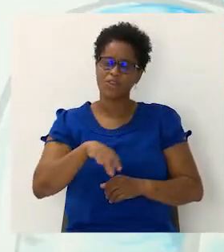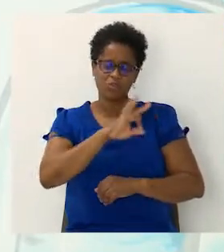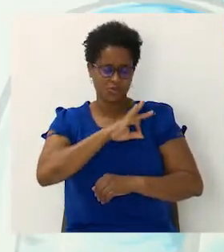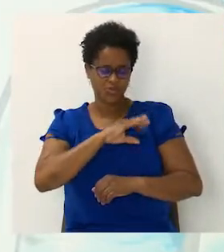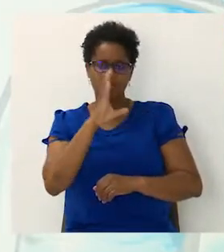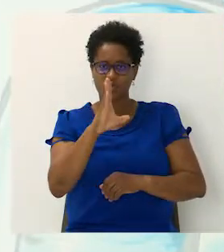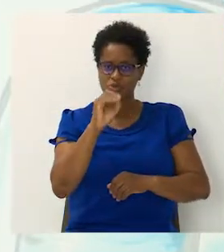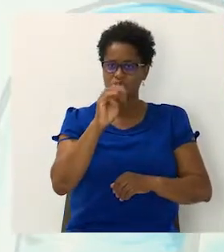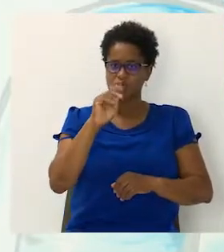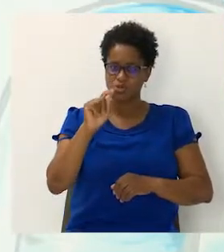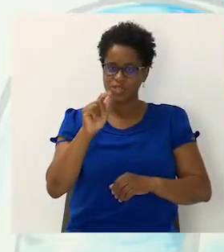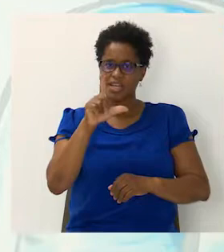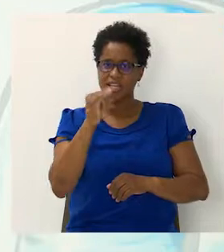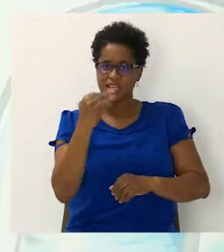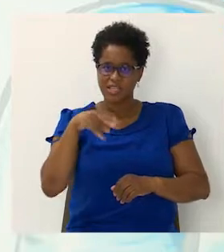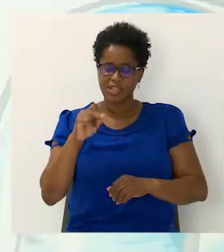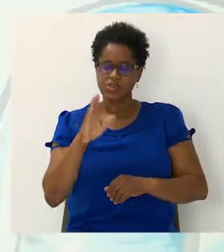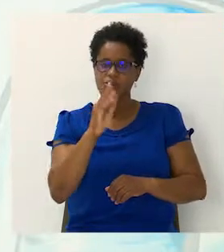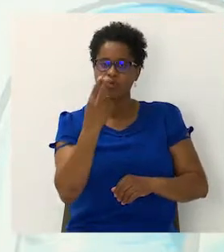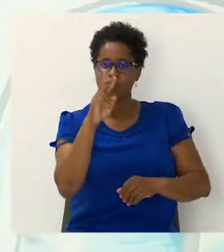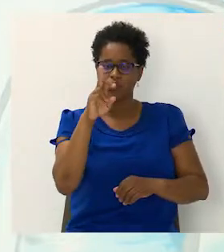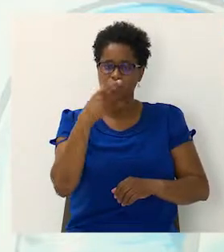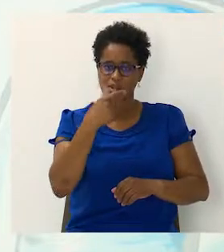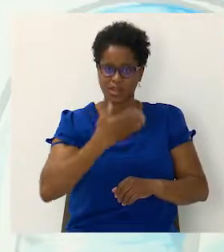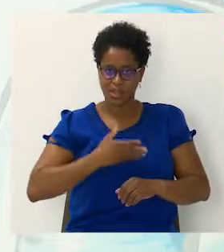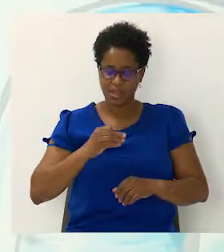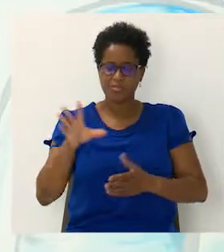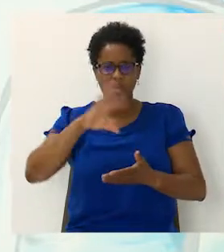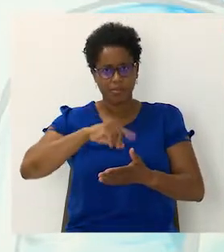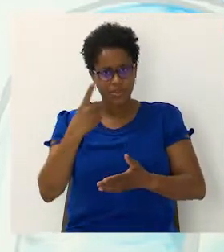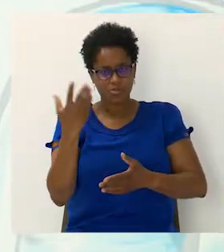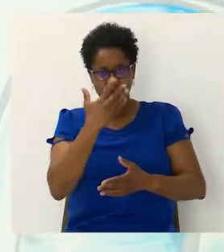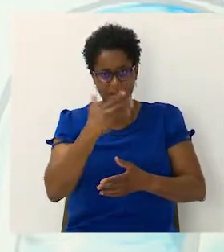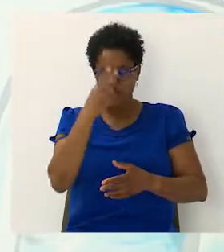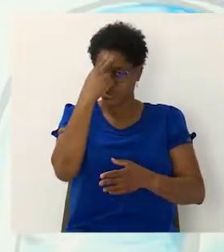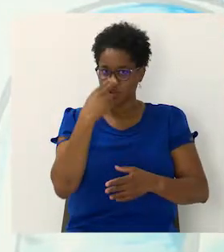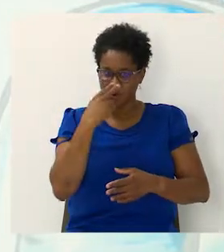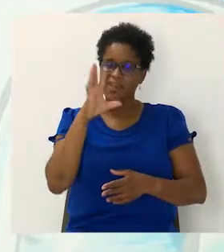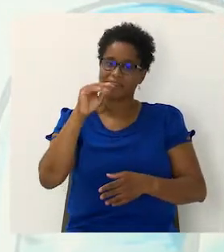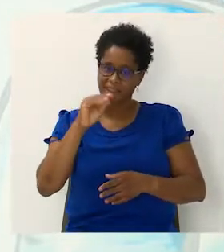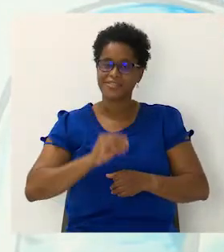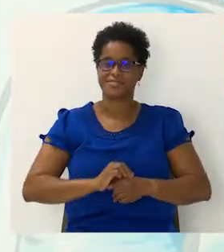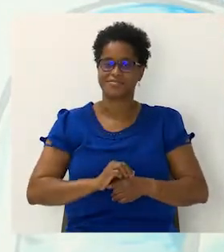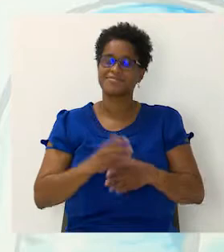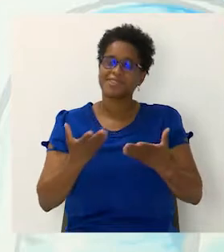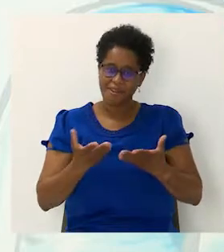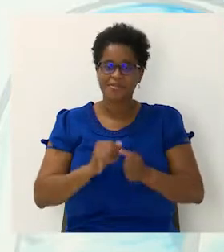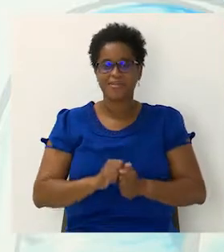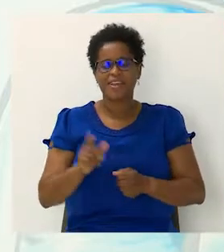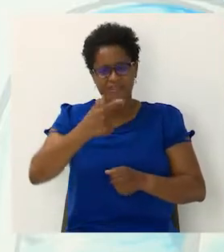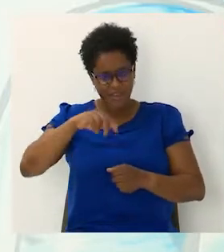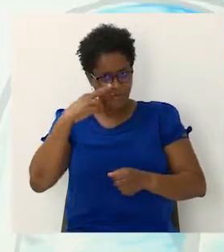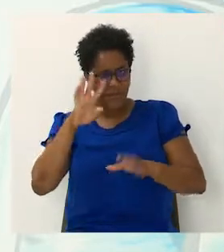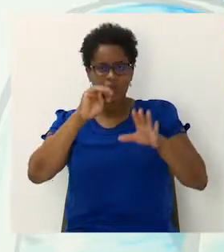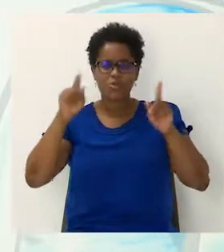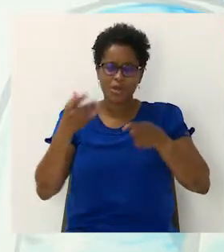Joselino Furtado para mais uma aula de História. É a 10ª. Pois, vamos conferir o